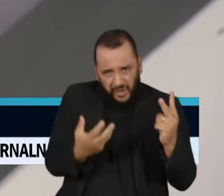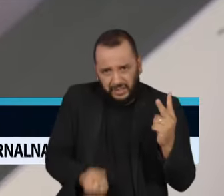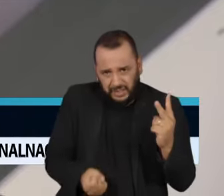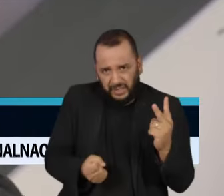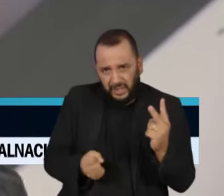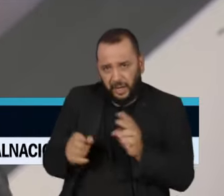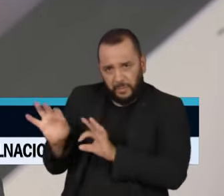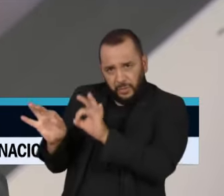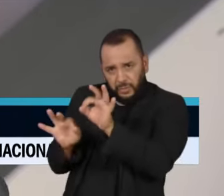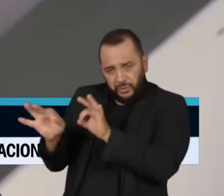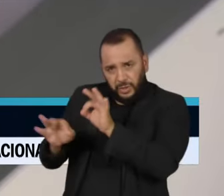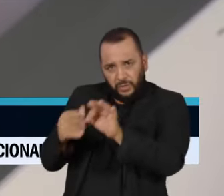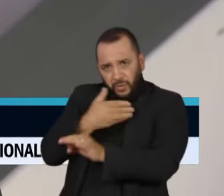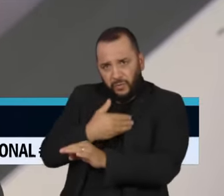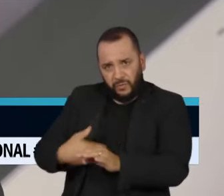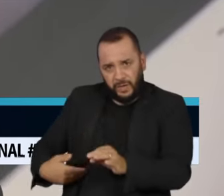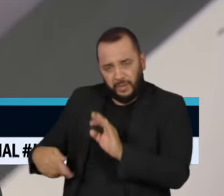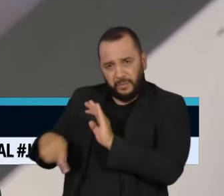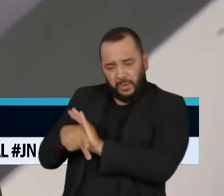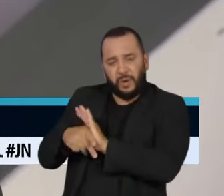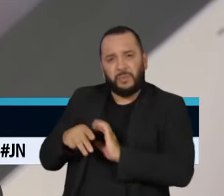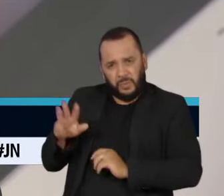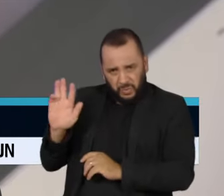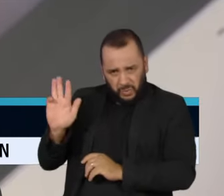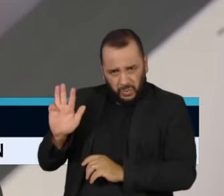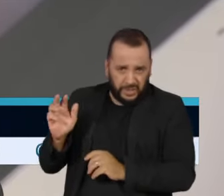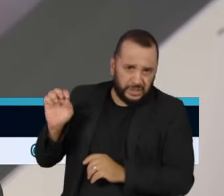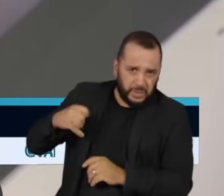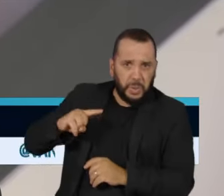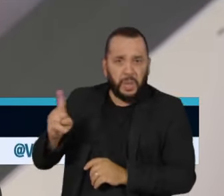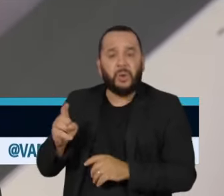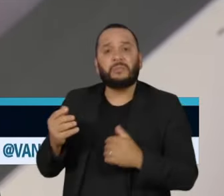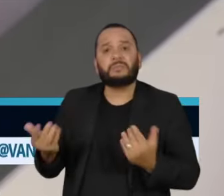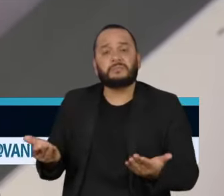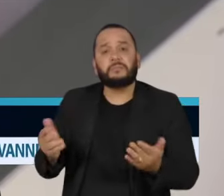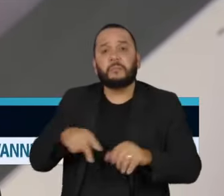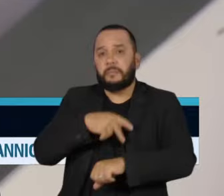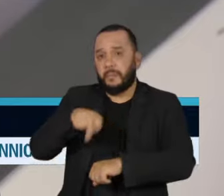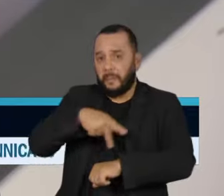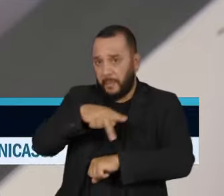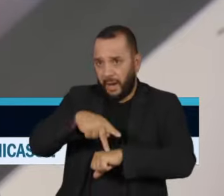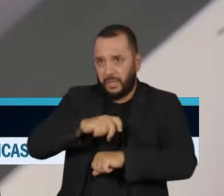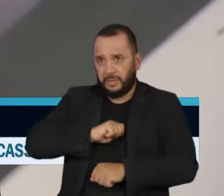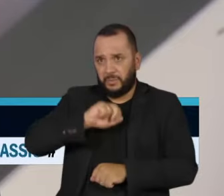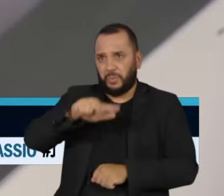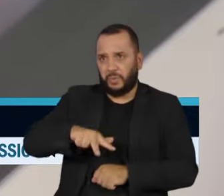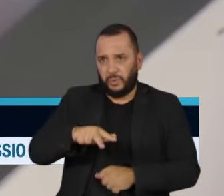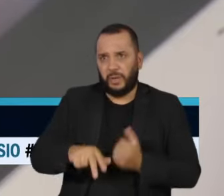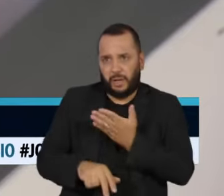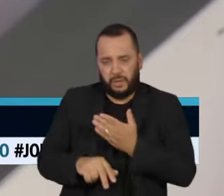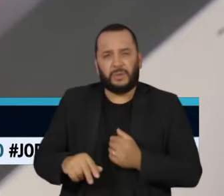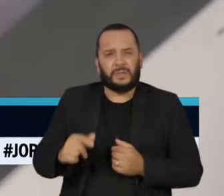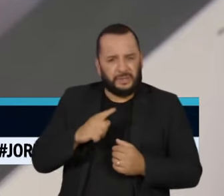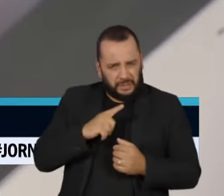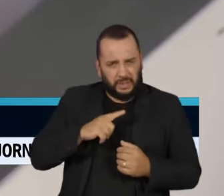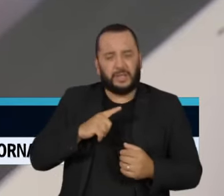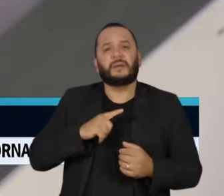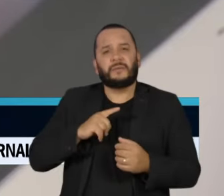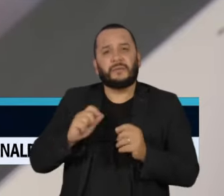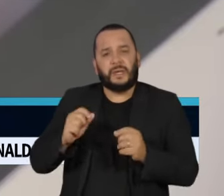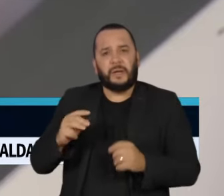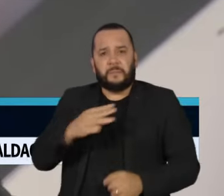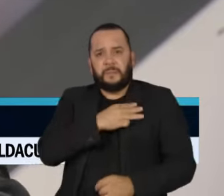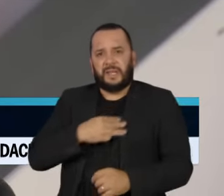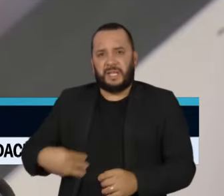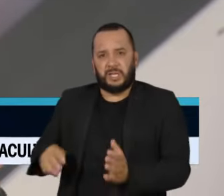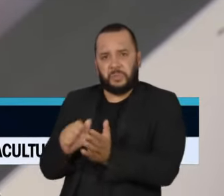amarrado? Em Portugal, recentemente, houve uma coisa muito interessante. Houve vários impasses, caiu o primeiro-ministro, depois foi escolhido o novo